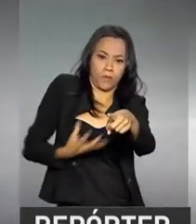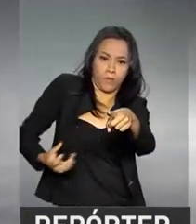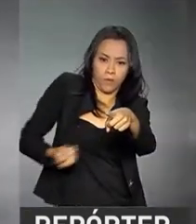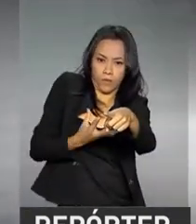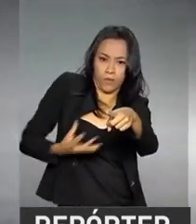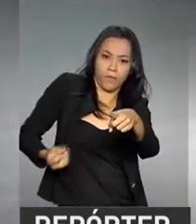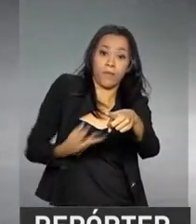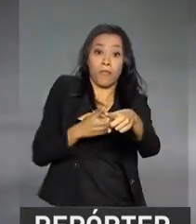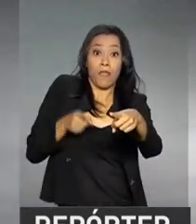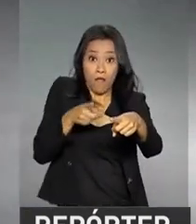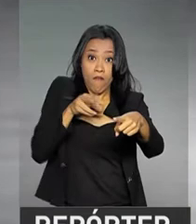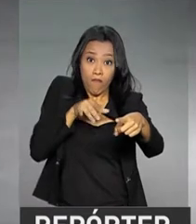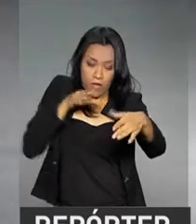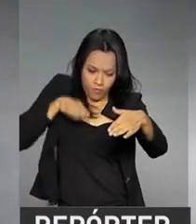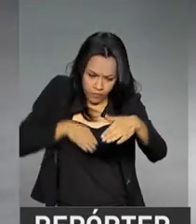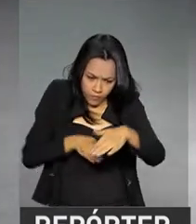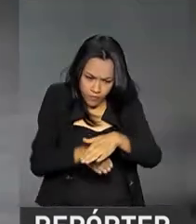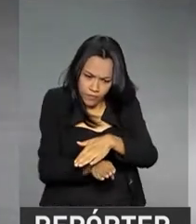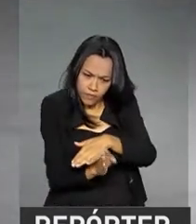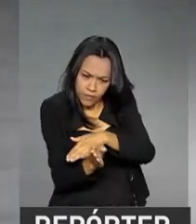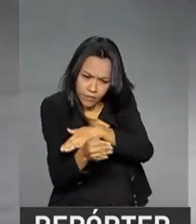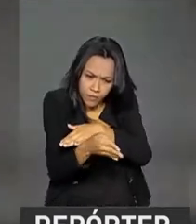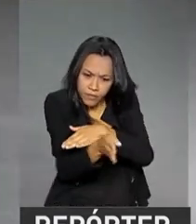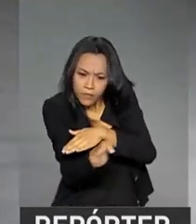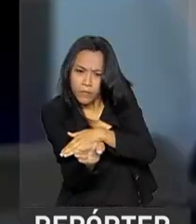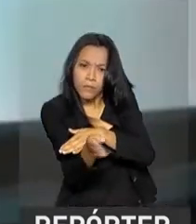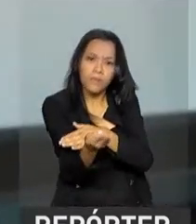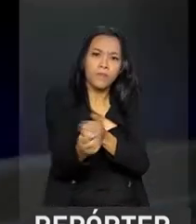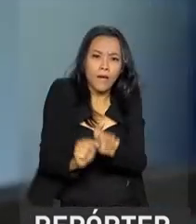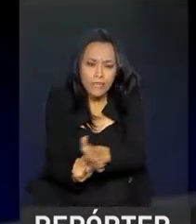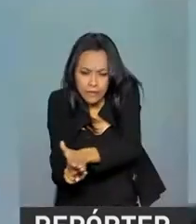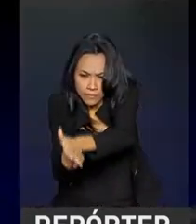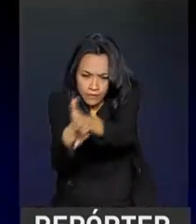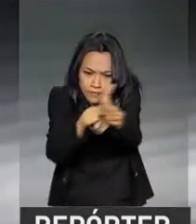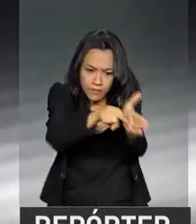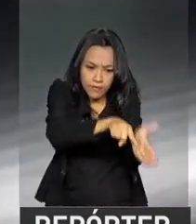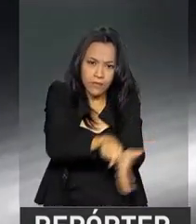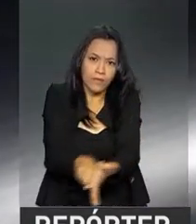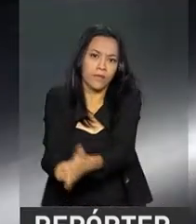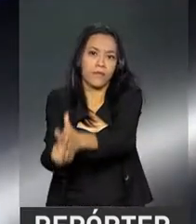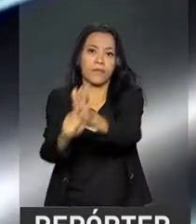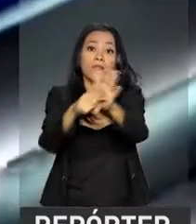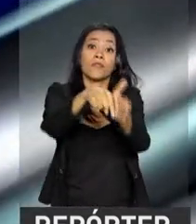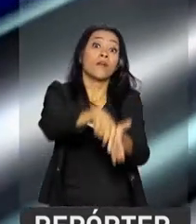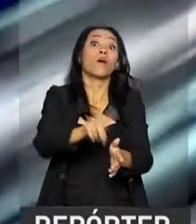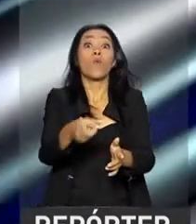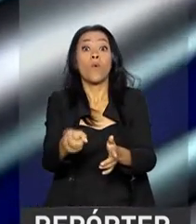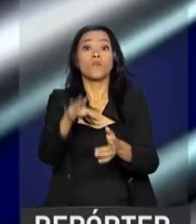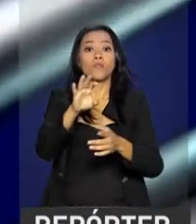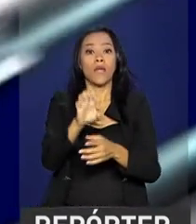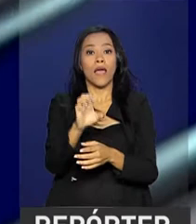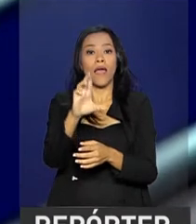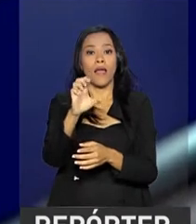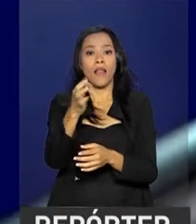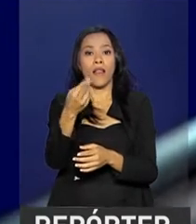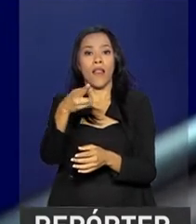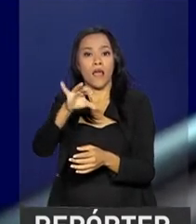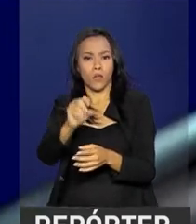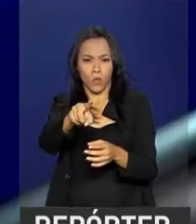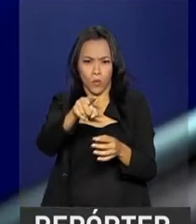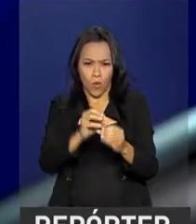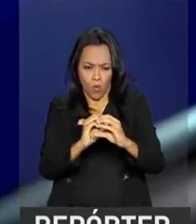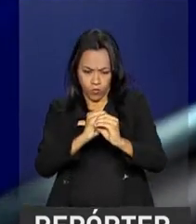luz atravessa os materiais e revela toda a sua composição. Ela é produzida quando os elétrons percorrem um tubo com